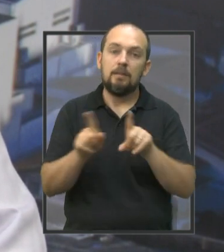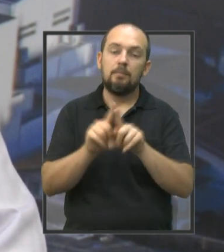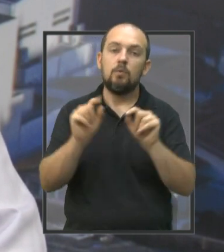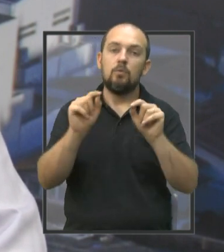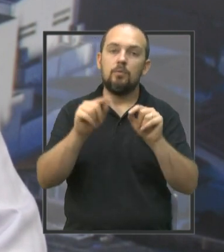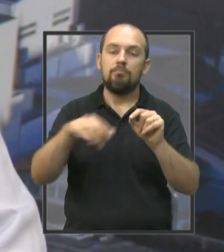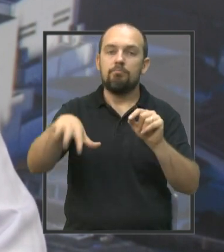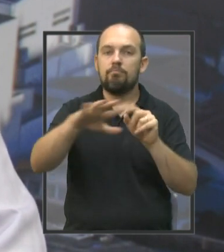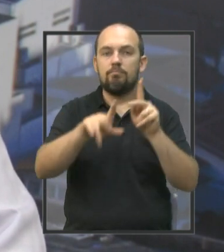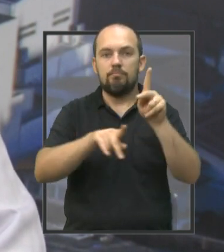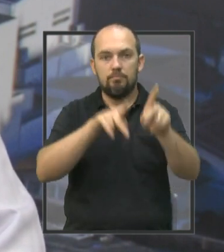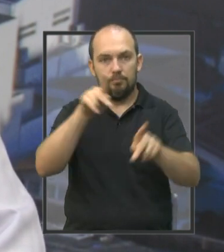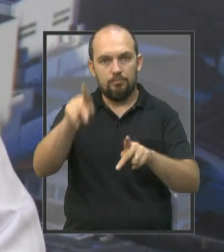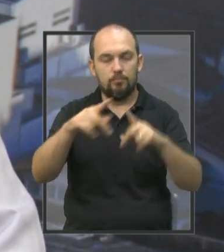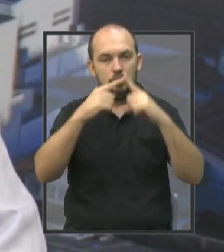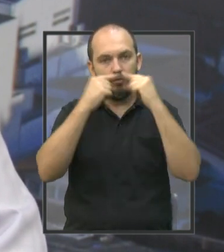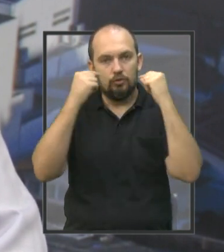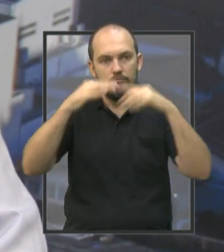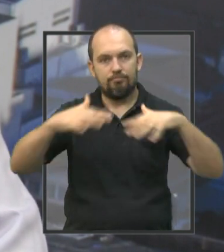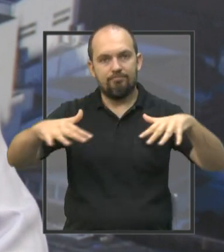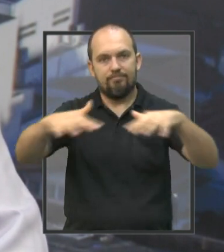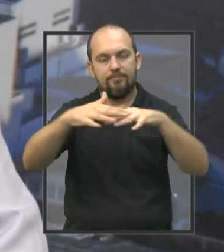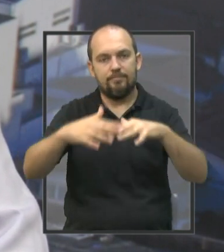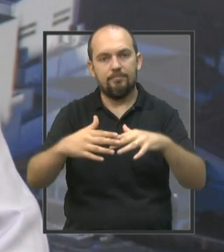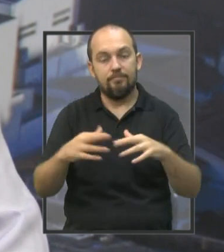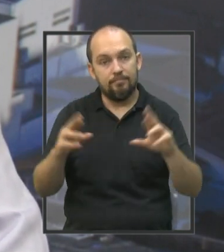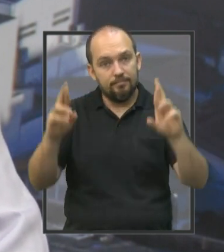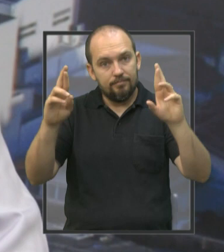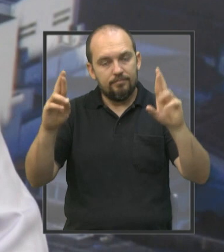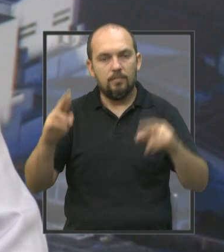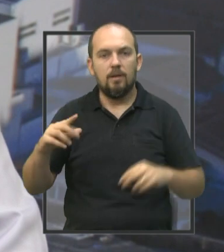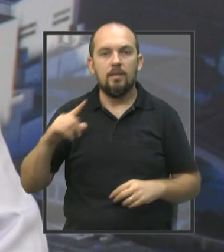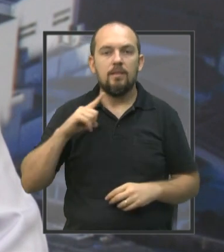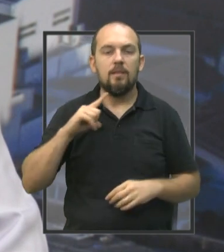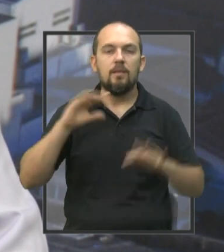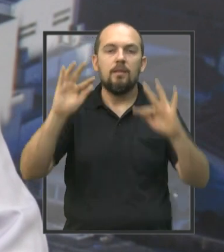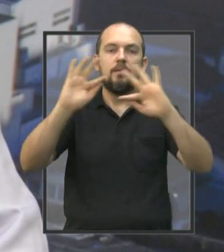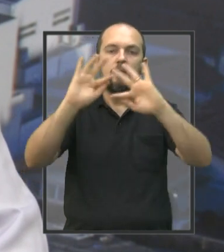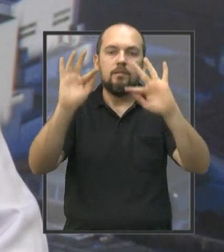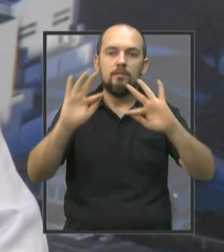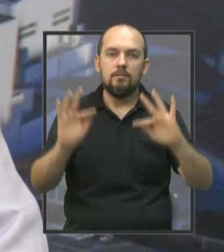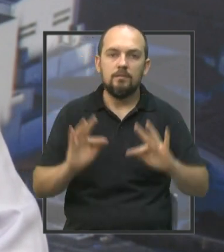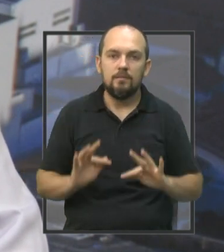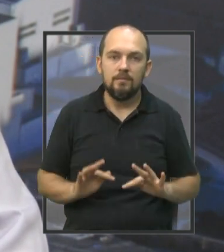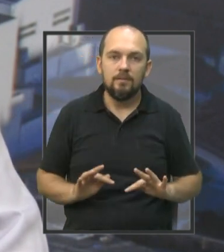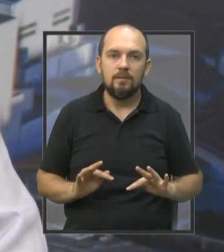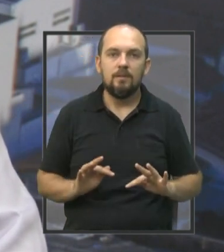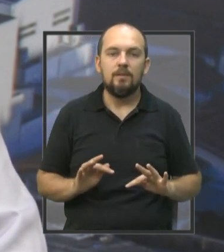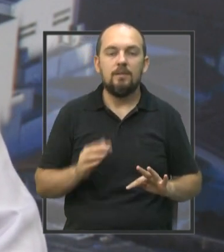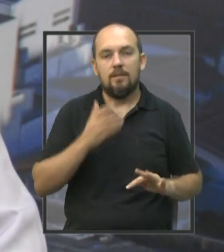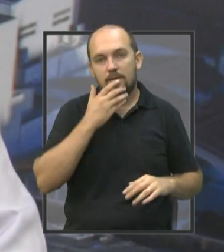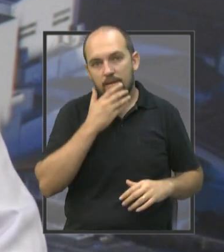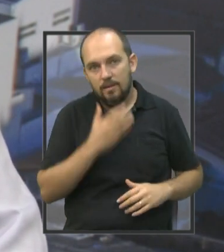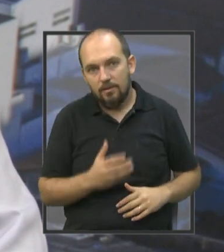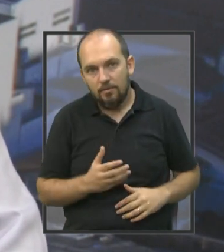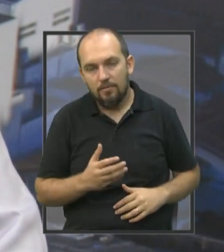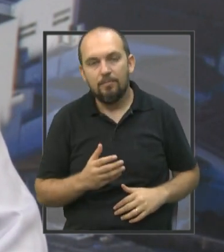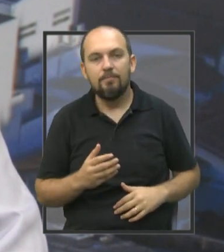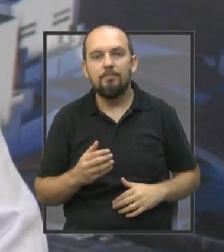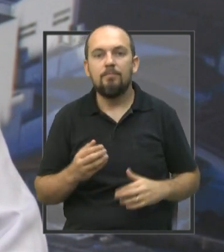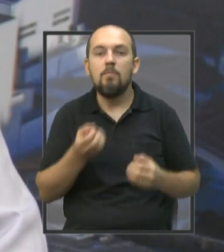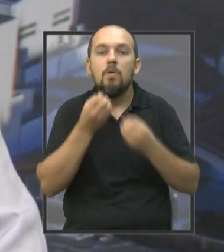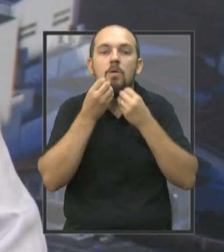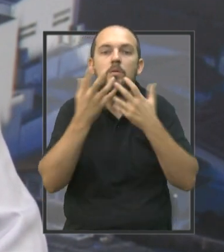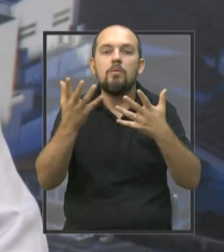de Jaú, né, tenha um feliz Natal, um próspero